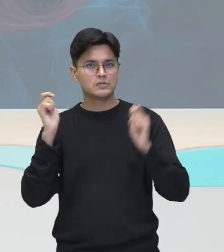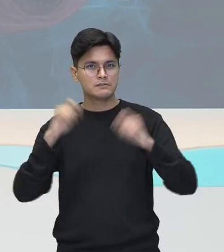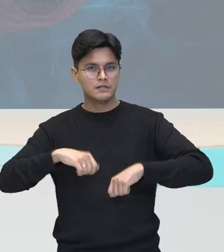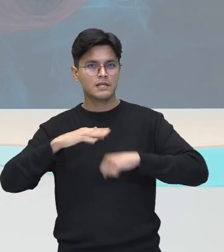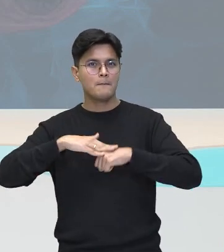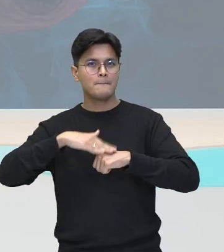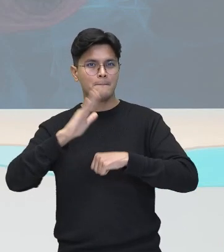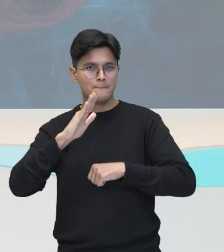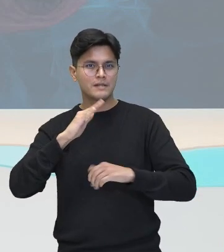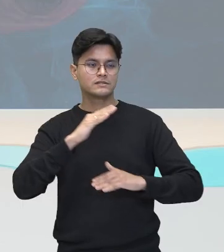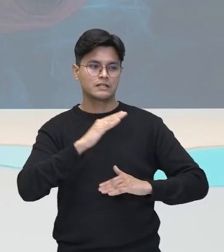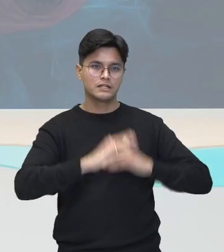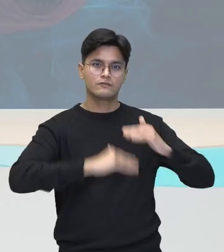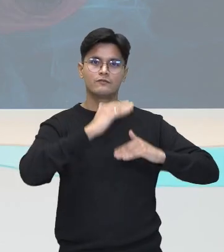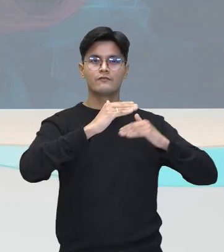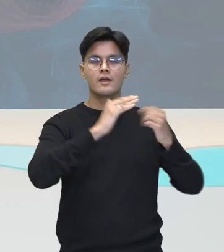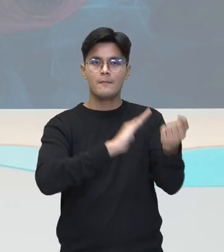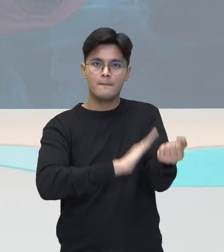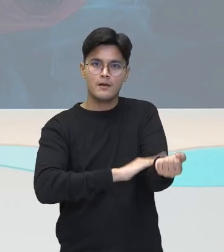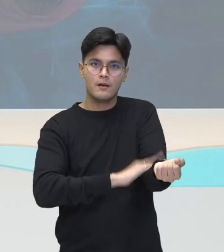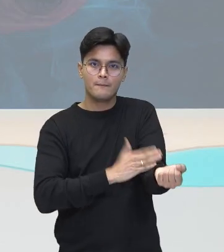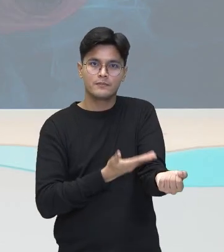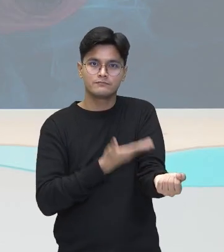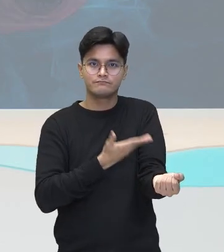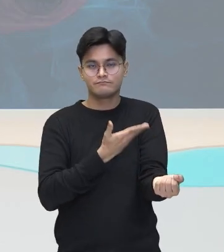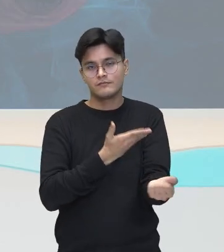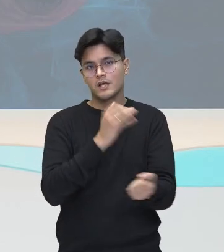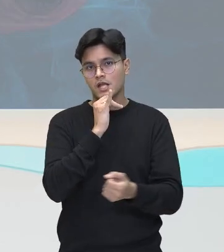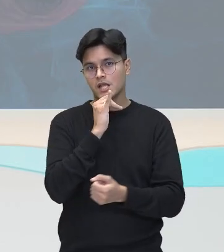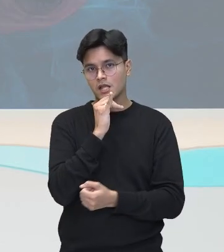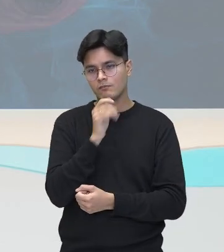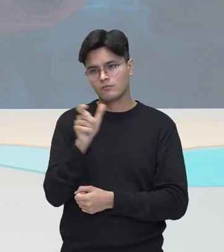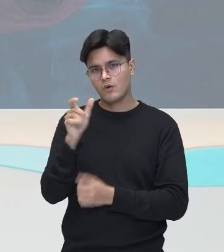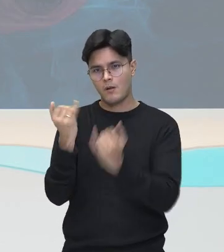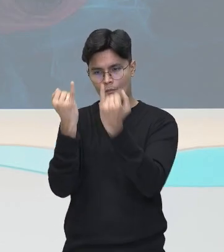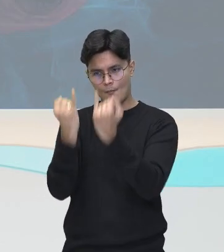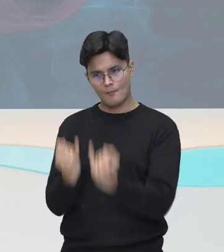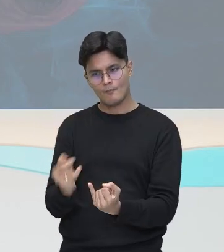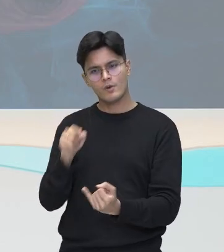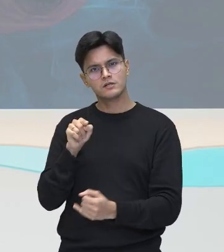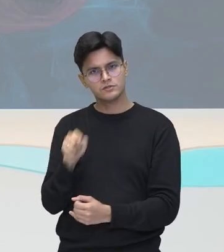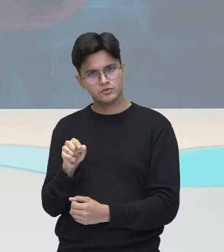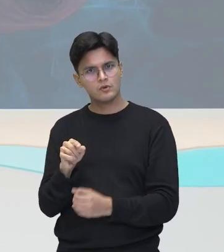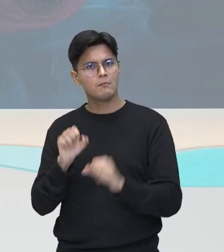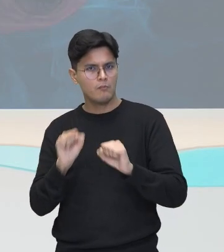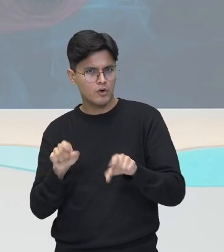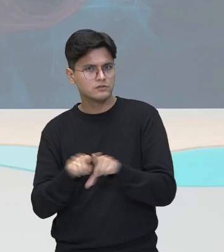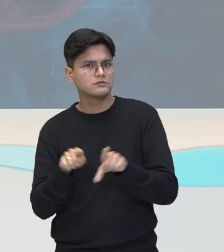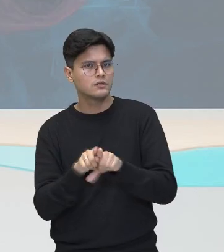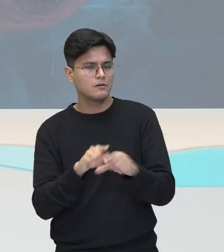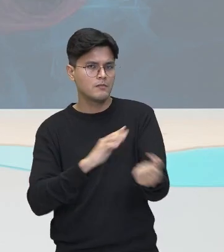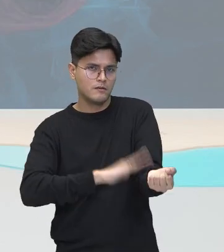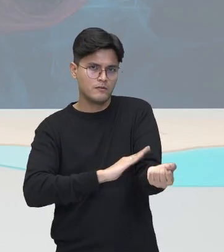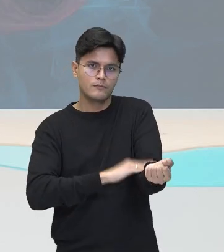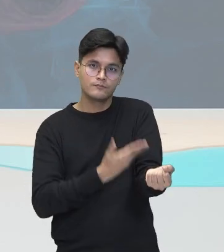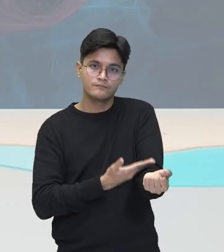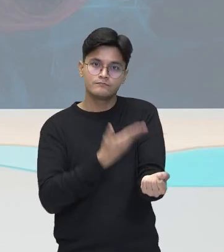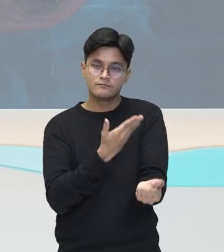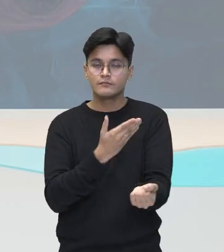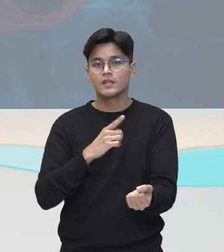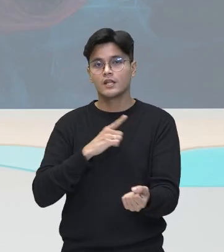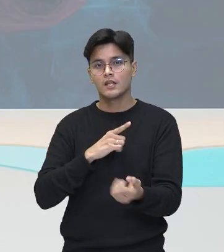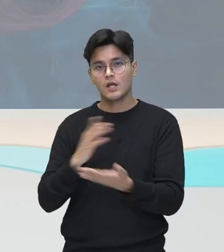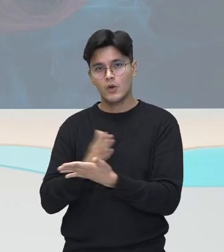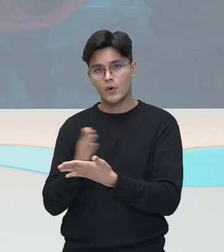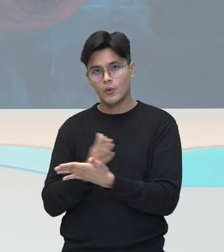exemplo, a hipertensão, não é que uma pessoa magra não vai desenvolver, tá, gente? Tem pessoas magras que elas